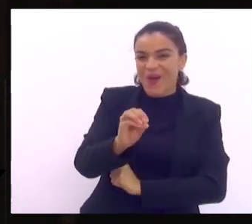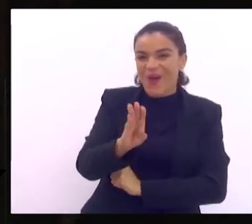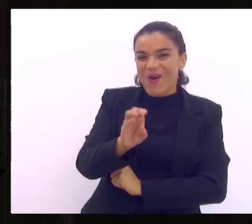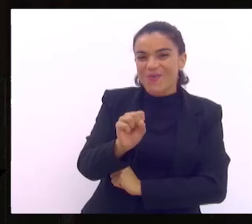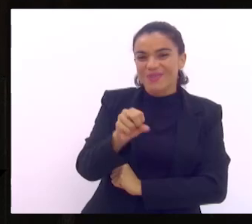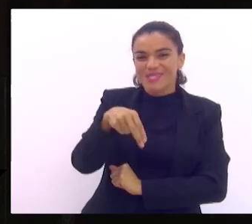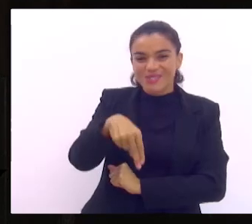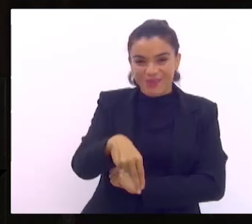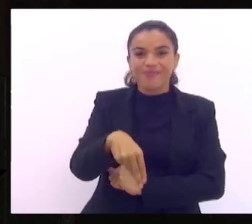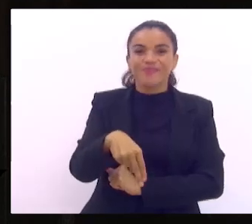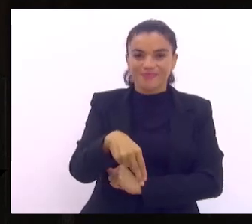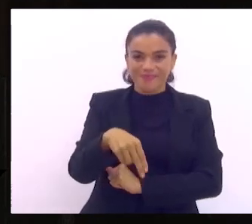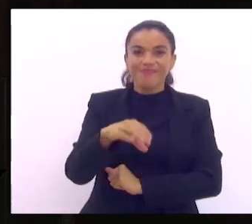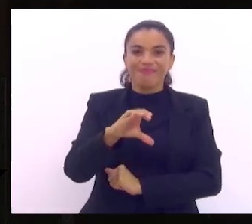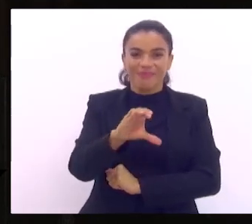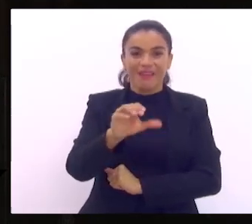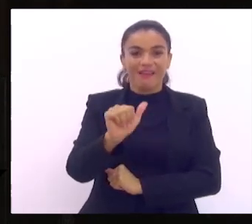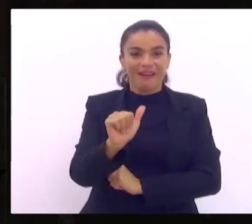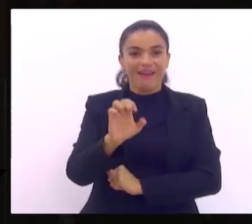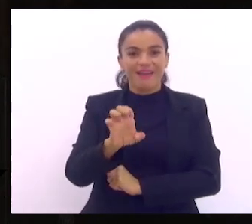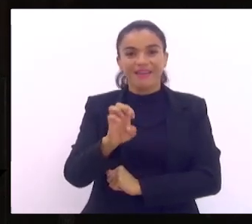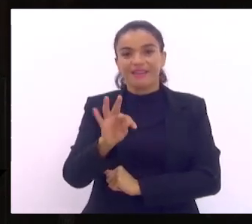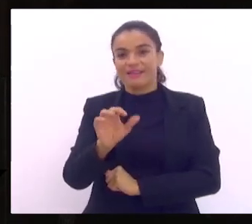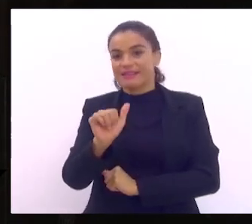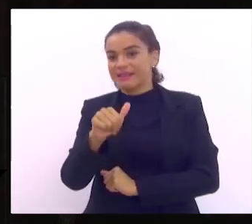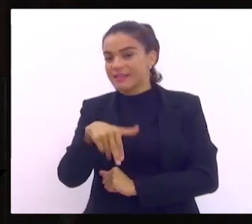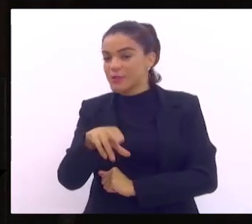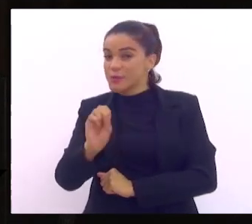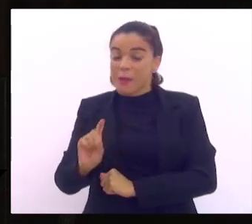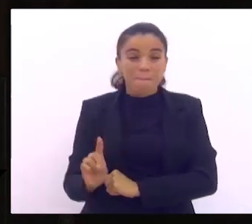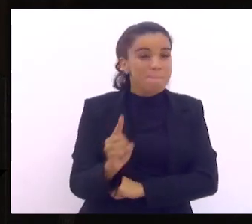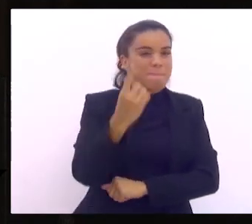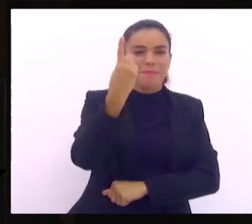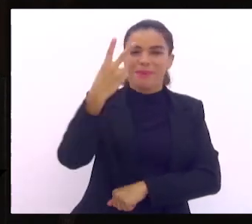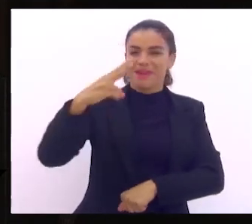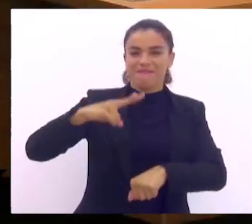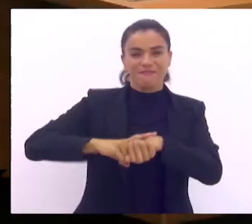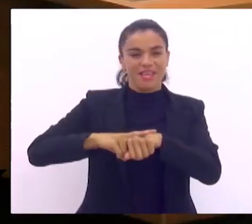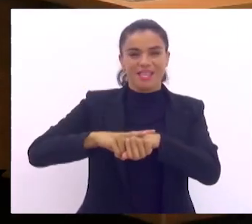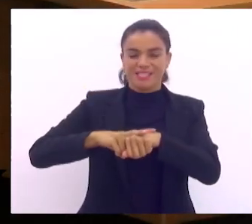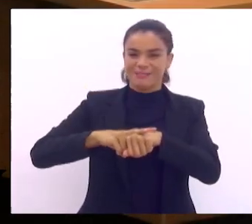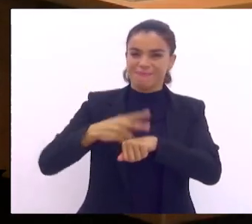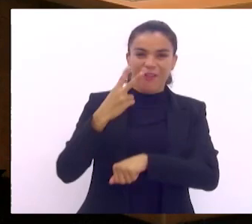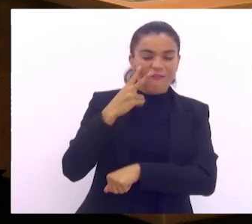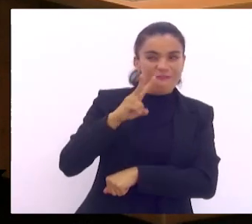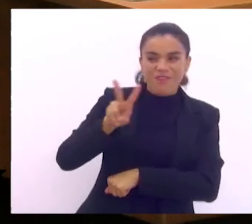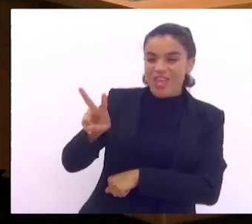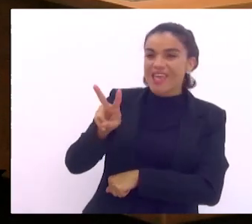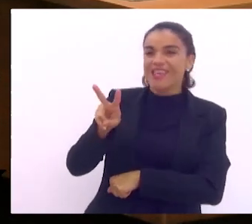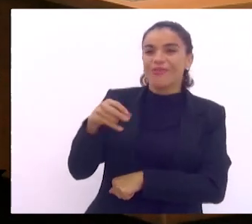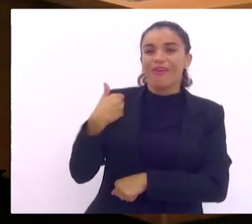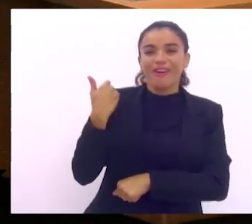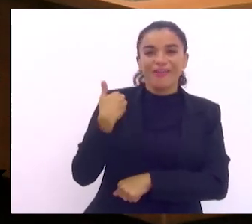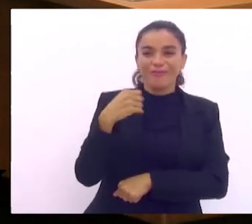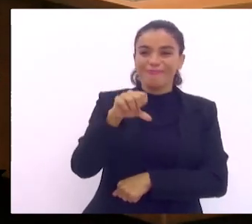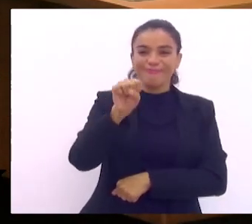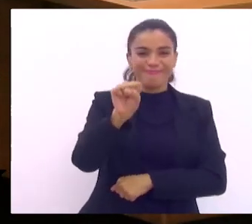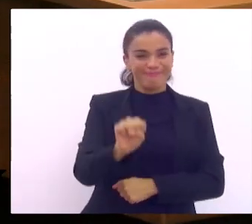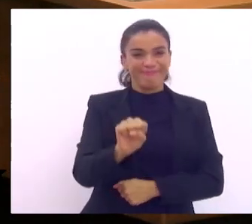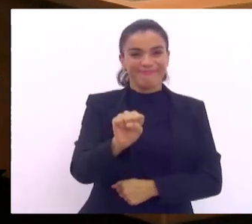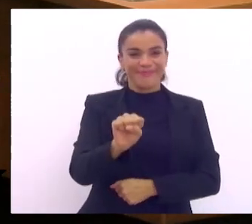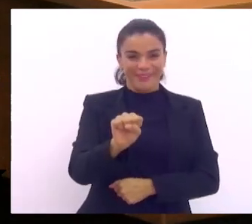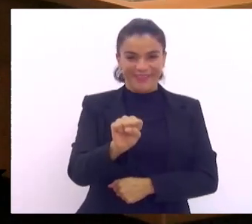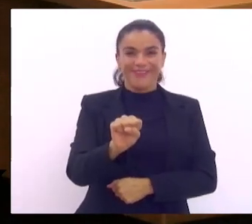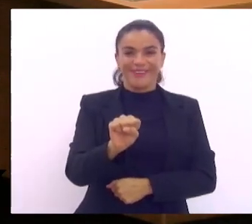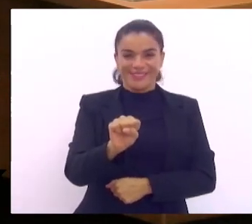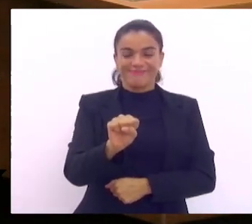Caetano, a quem eu tenho uma grande alegria de ter pisado a primeira vez no Célio de Barros, quando eu tinha 8 anos de idade.